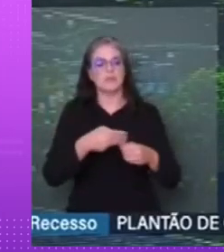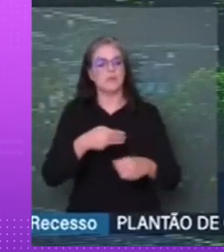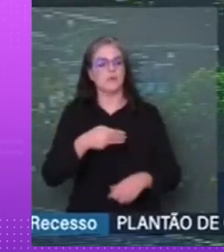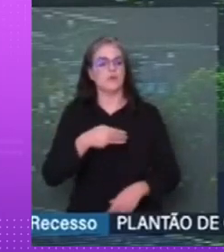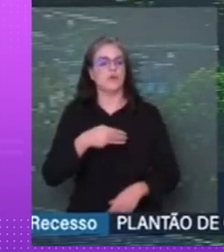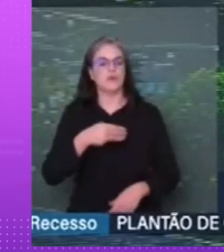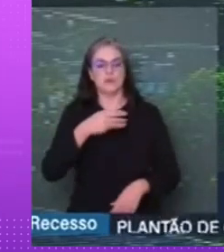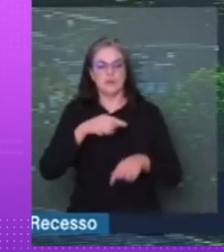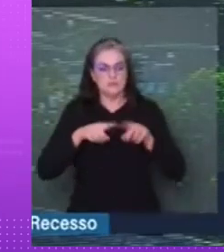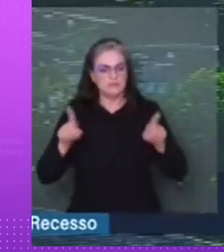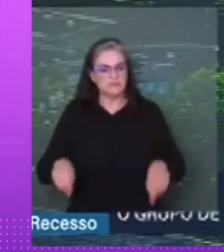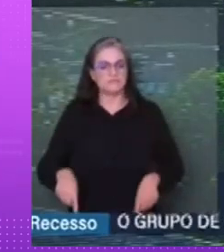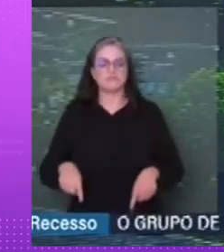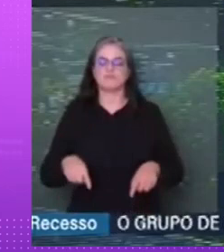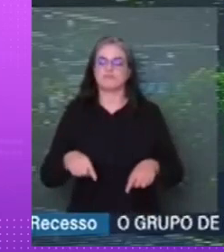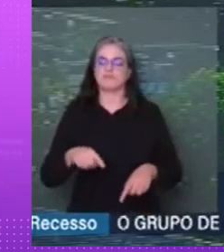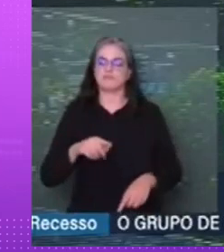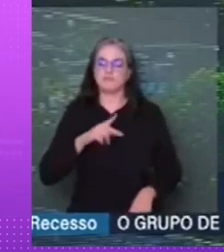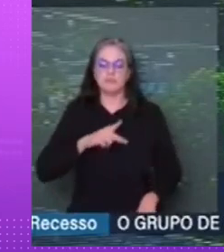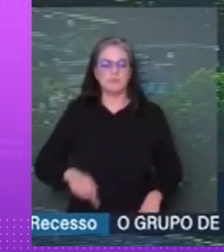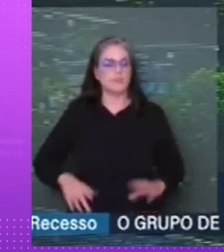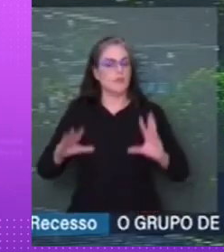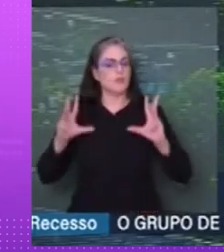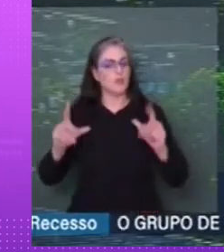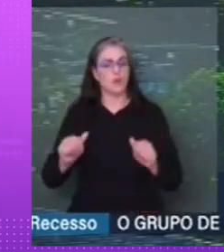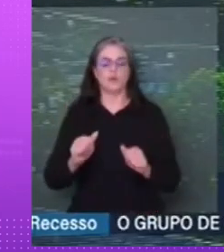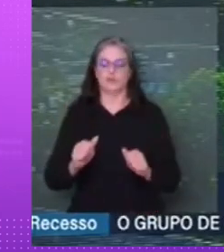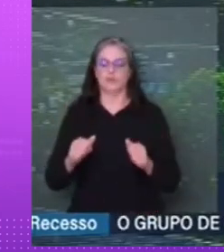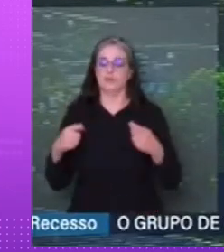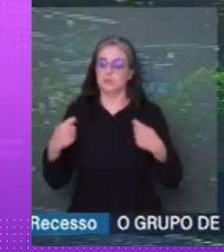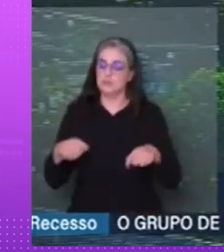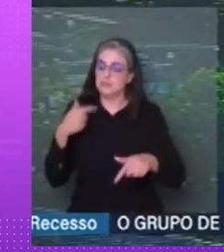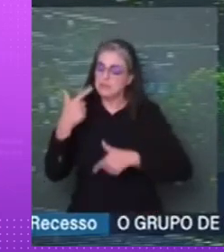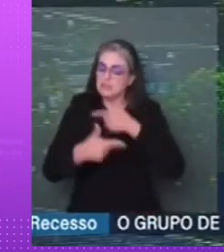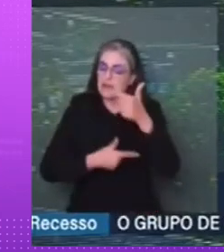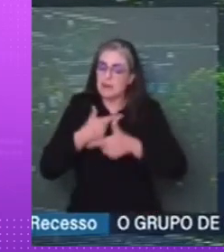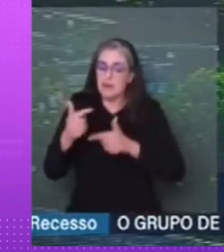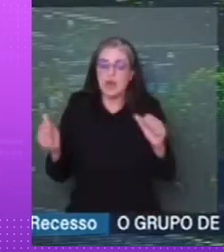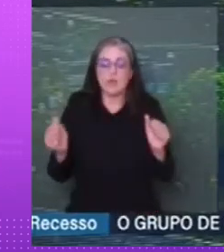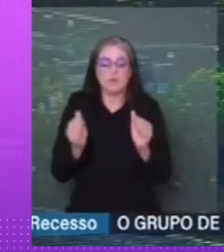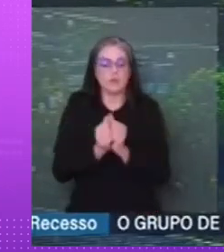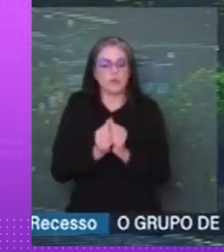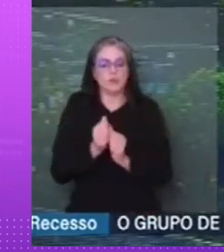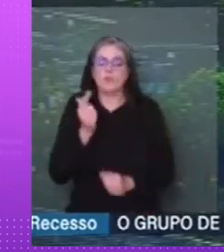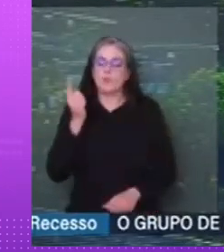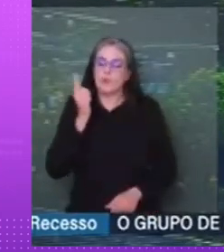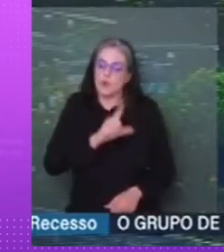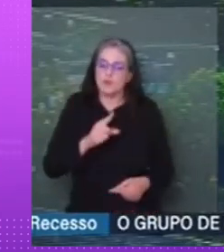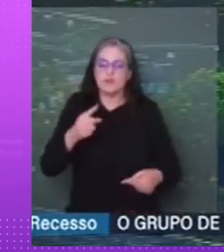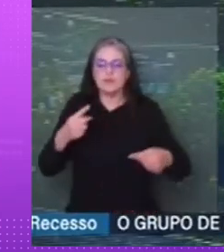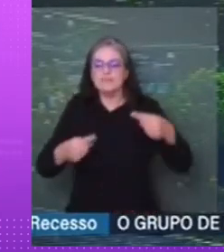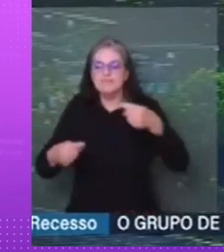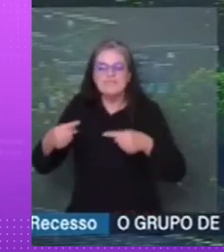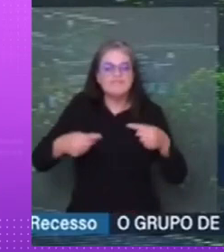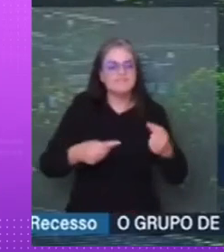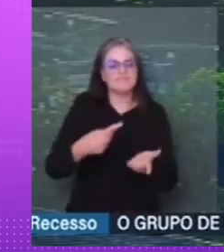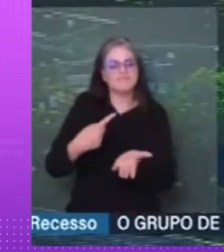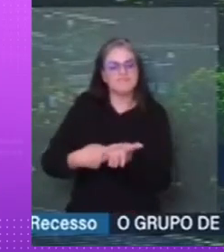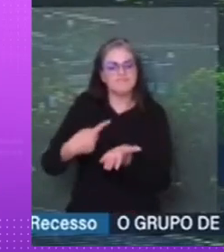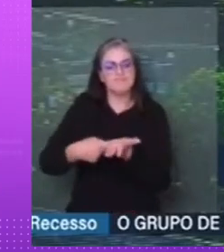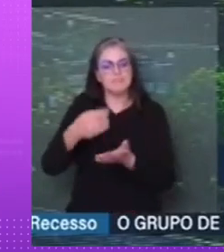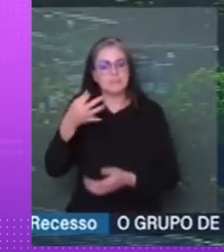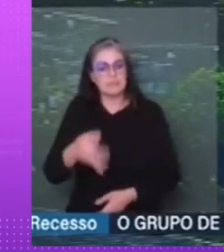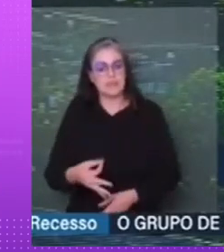dentro do Congresso Nacional, e a defesa já tinha feito mais de um pedido de liberdade porque ele tinha problemas de saúde. Pedido esse que sequer